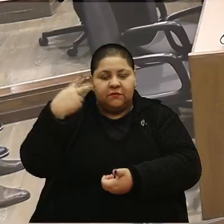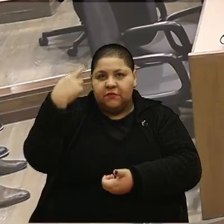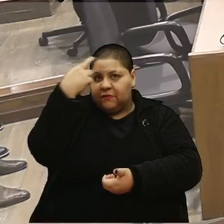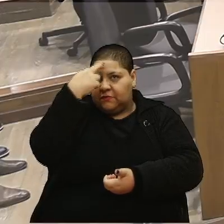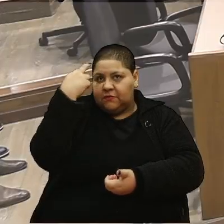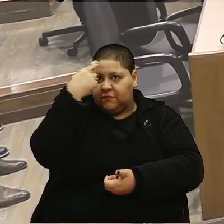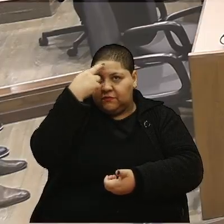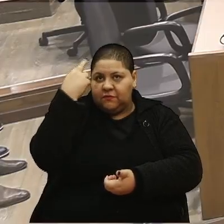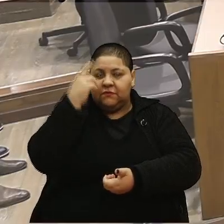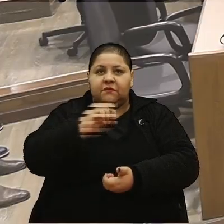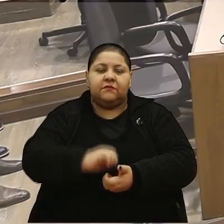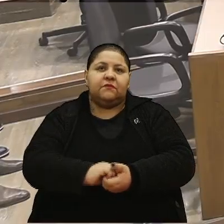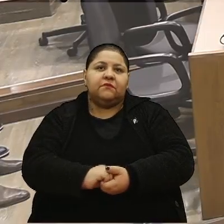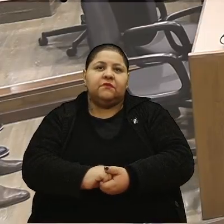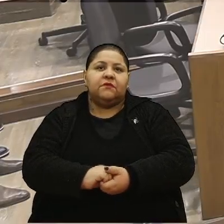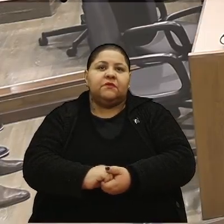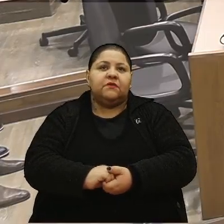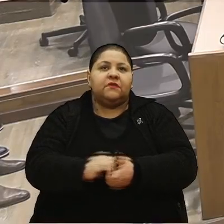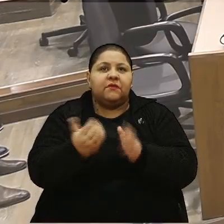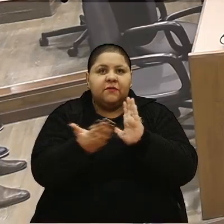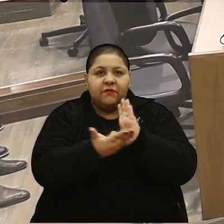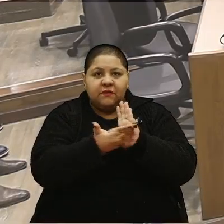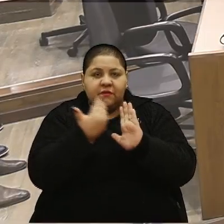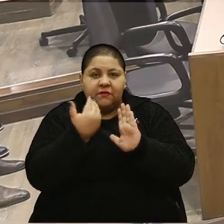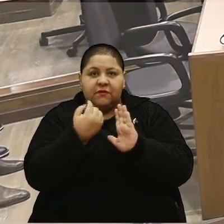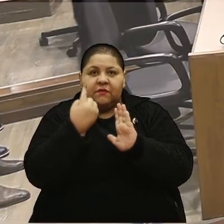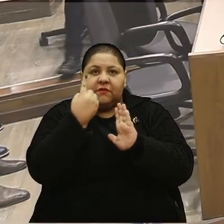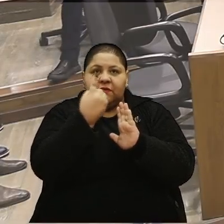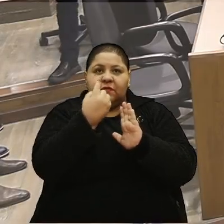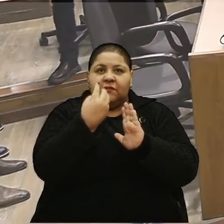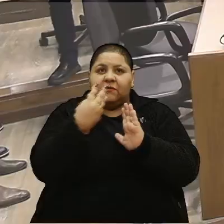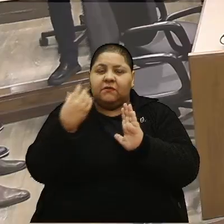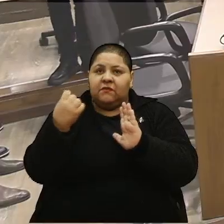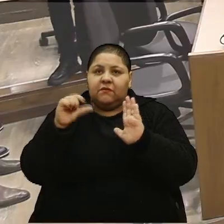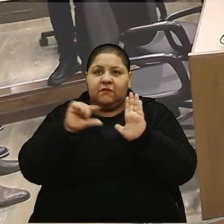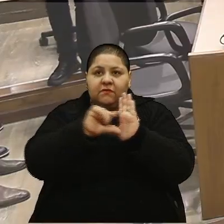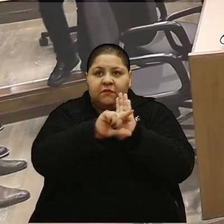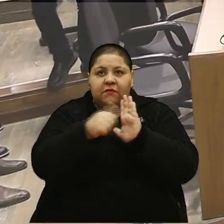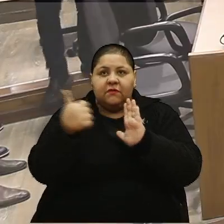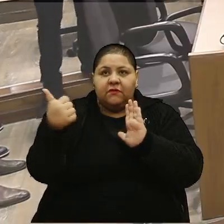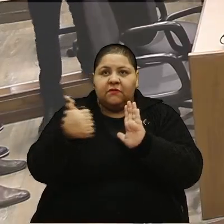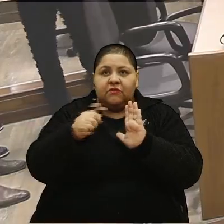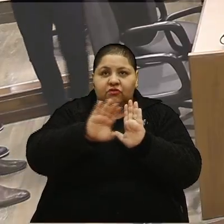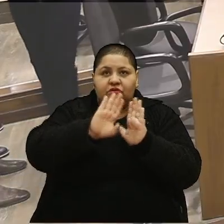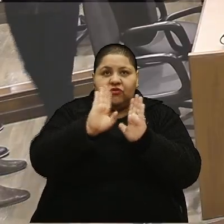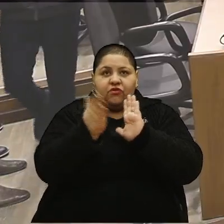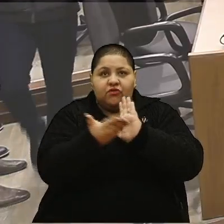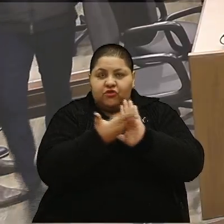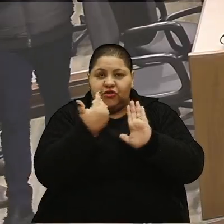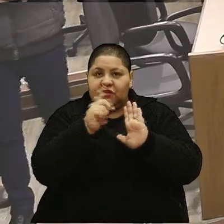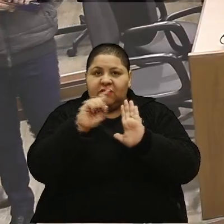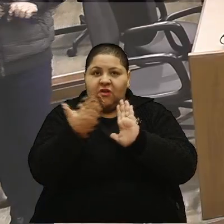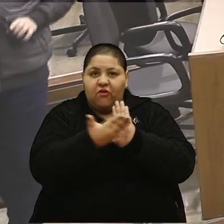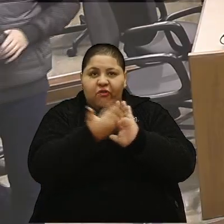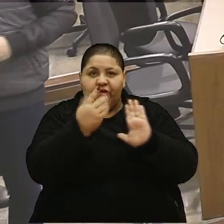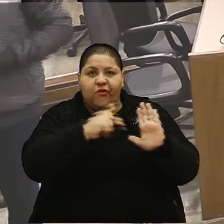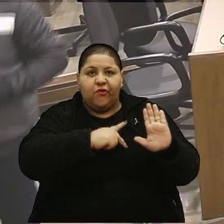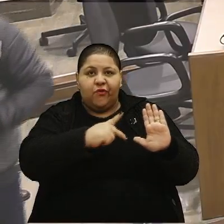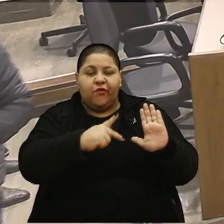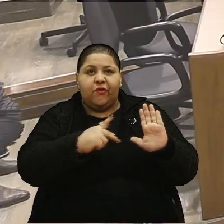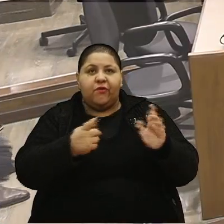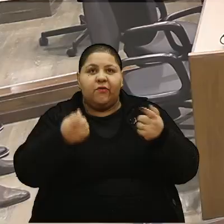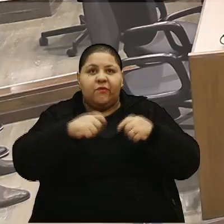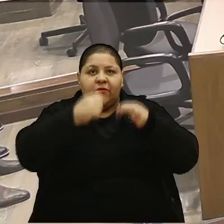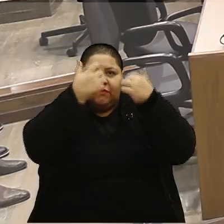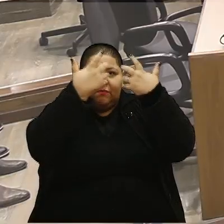Rafael. A retirada é o 136, parágrafo 1º. O senhor retira, vereador Caleb? Não retiro, presidente, Obrigado. porque eu preciso